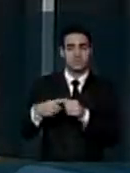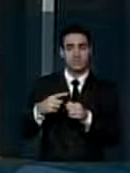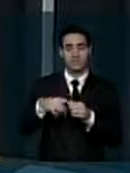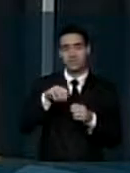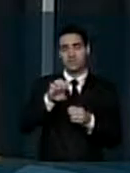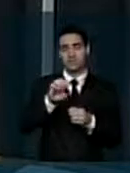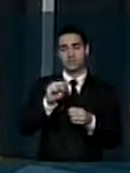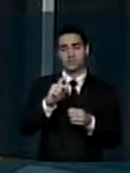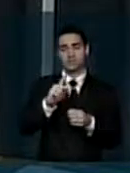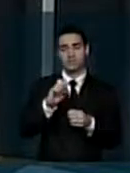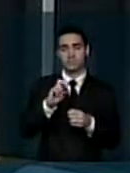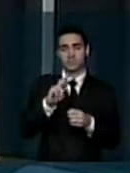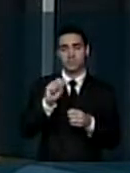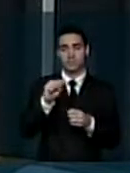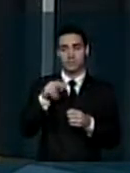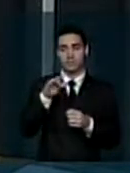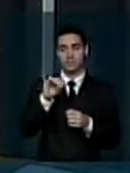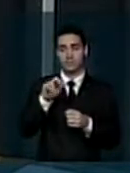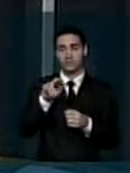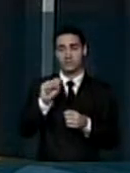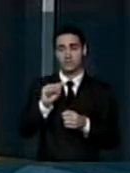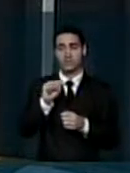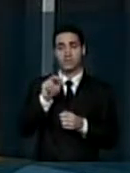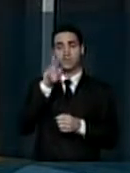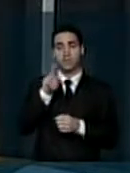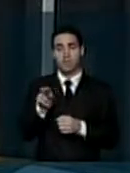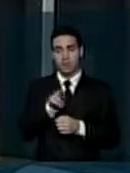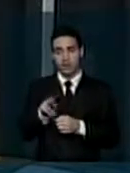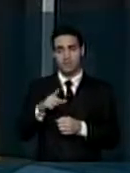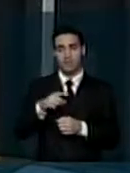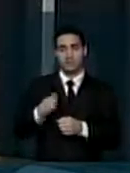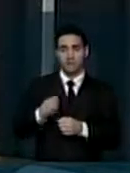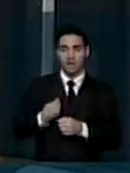Esperantina, onde Padre Ladislau, que está aí presente, foi pároco,